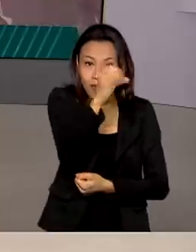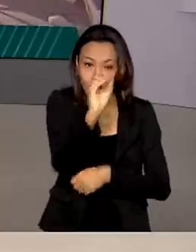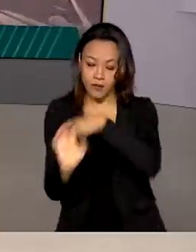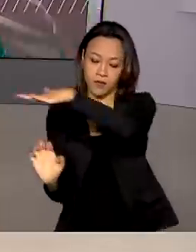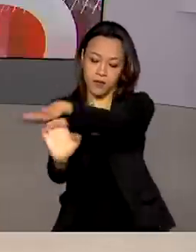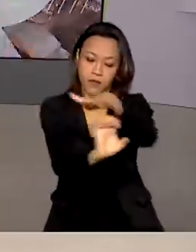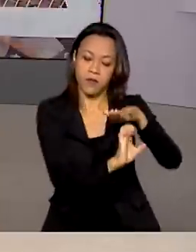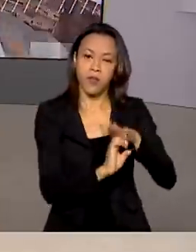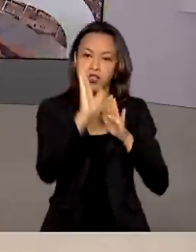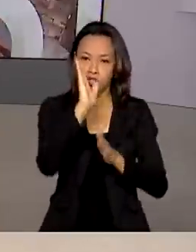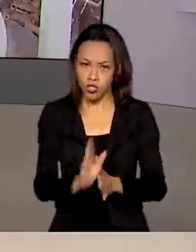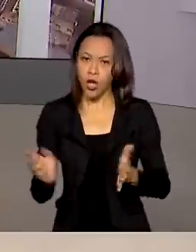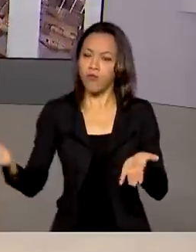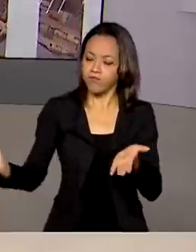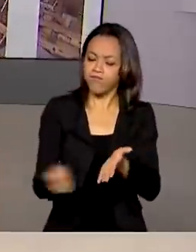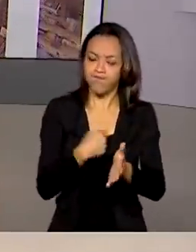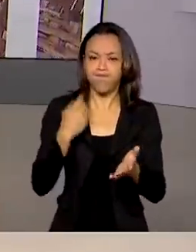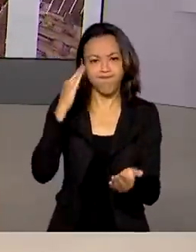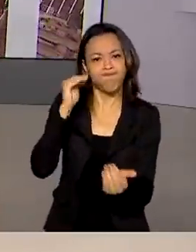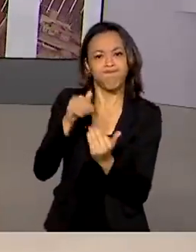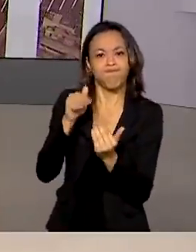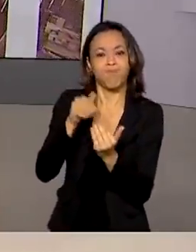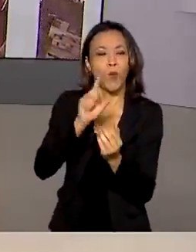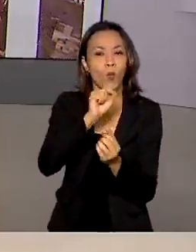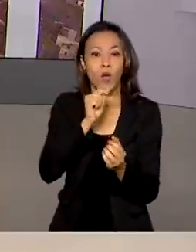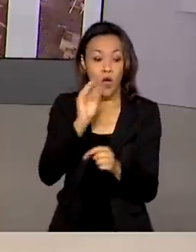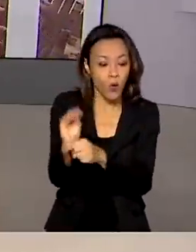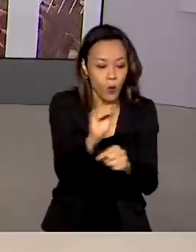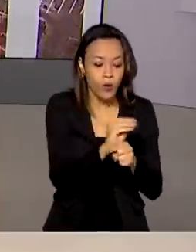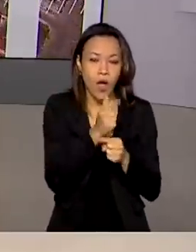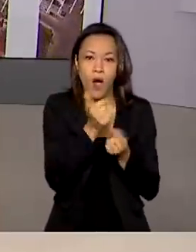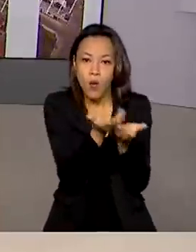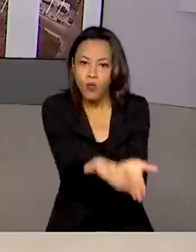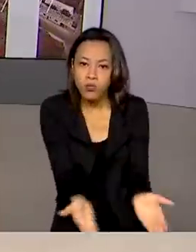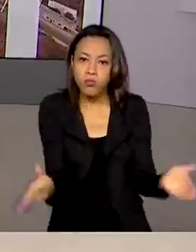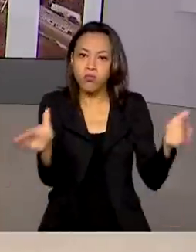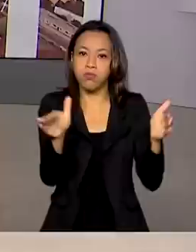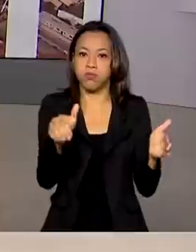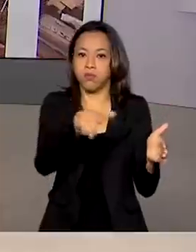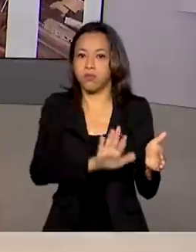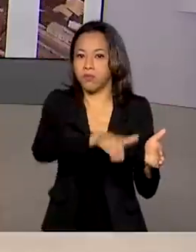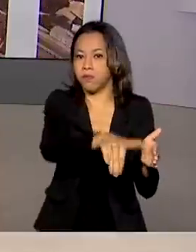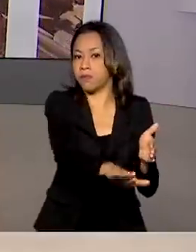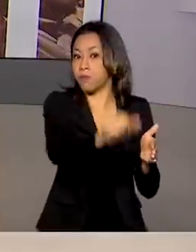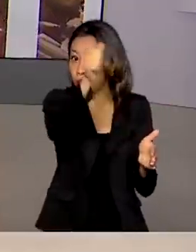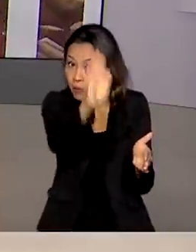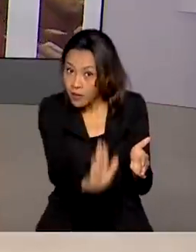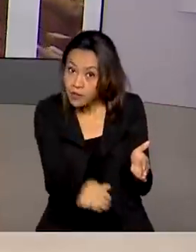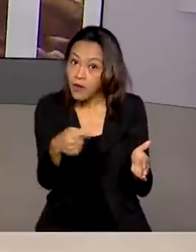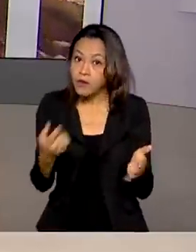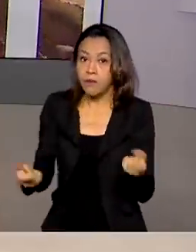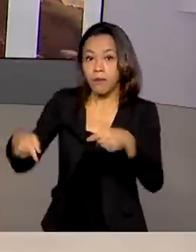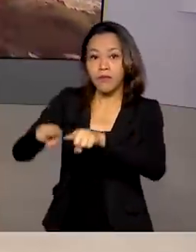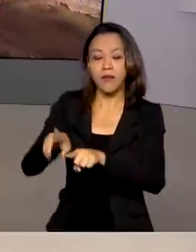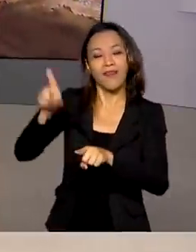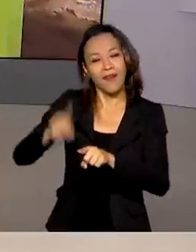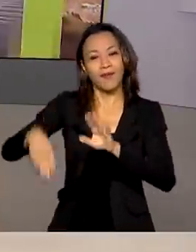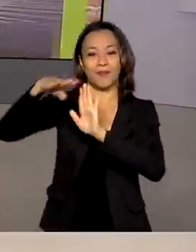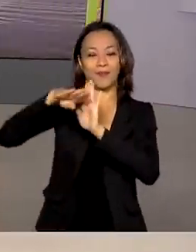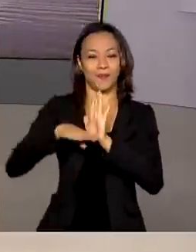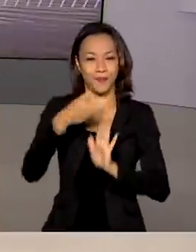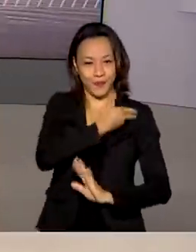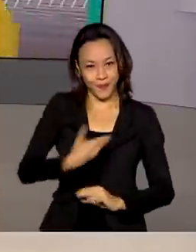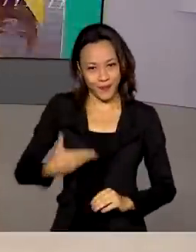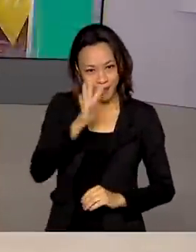formalizaram investimentos para revitalizar bacias hidrográficas do país a parceria por meio do programa águas